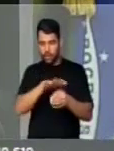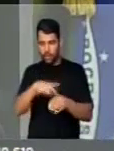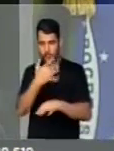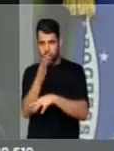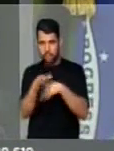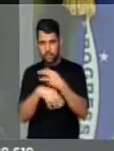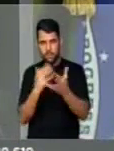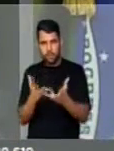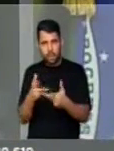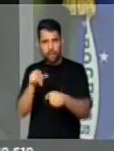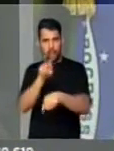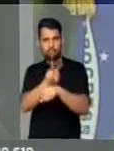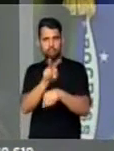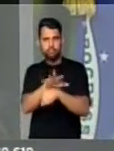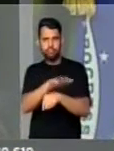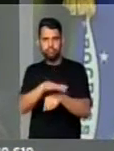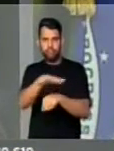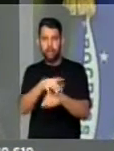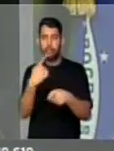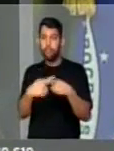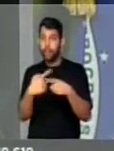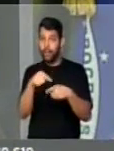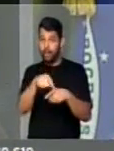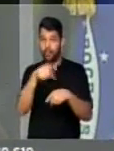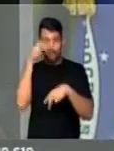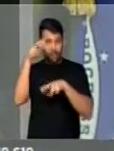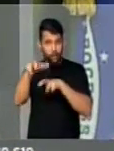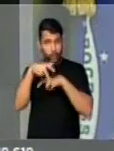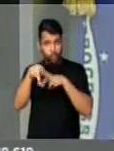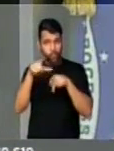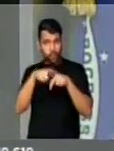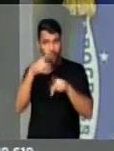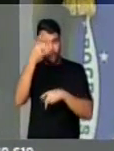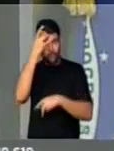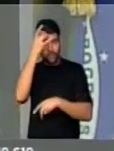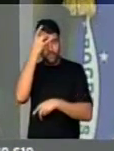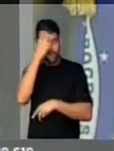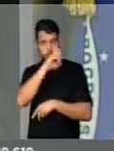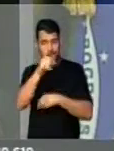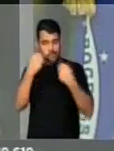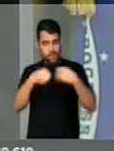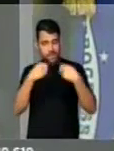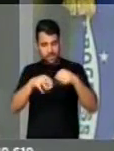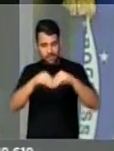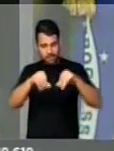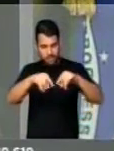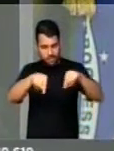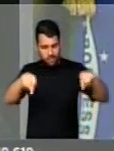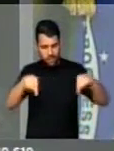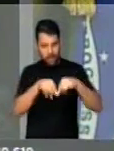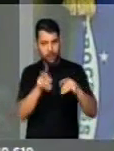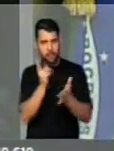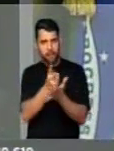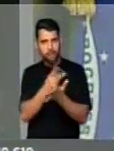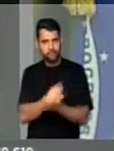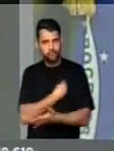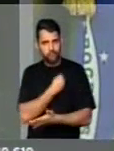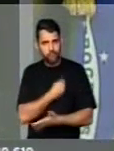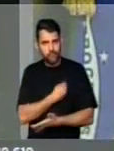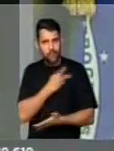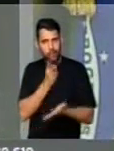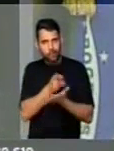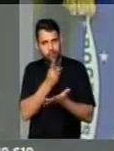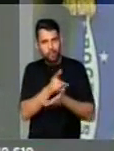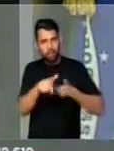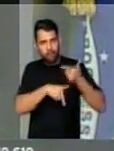é melhor preservado. Até porque esses agricultores têm a consciência de que dependem da terra para a sua sobrevivência